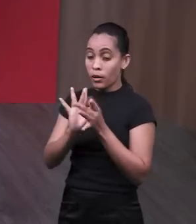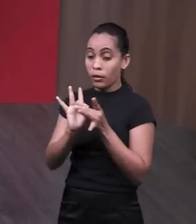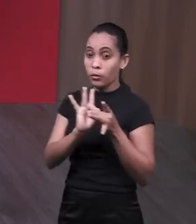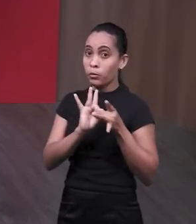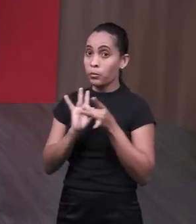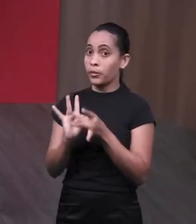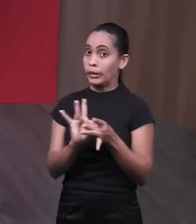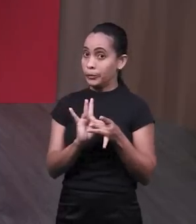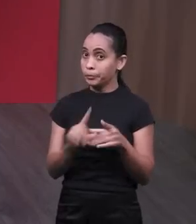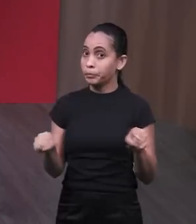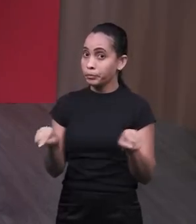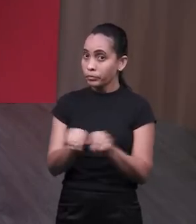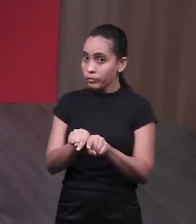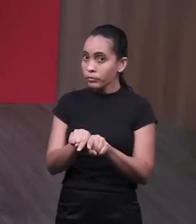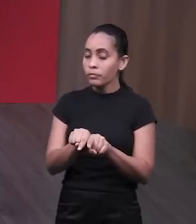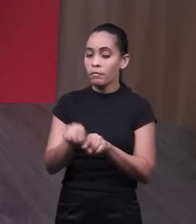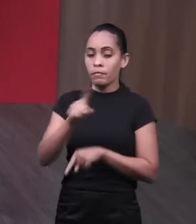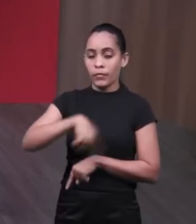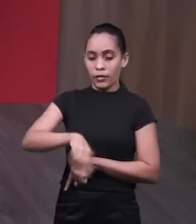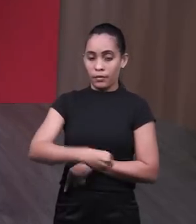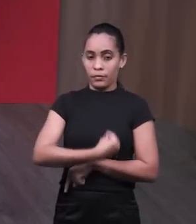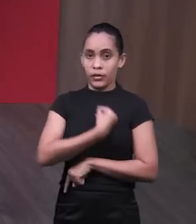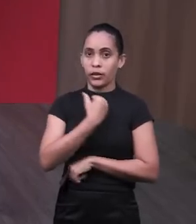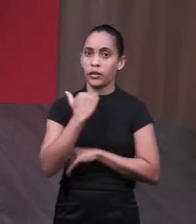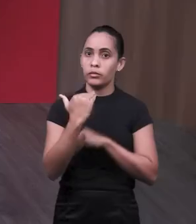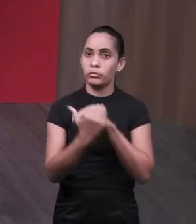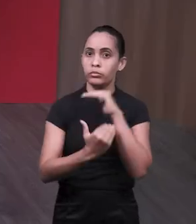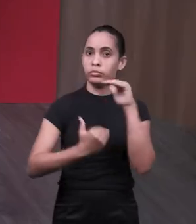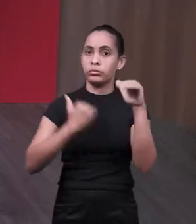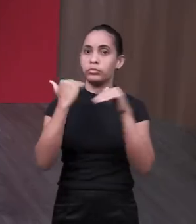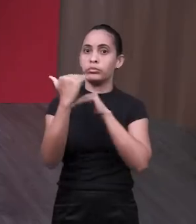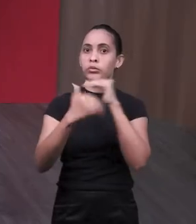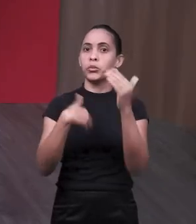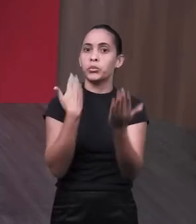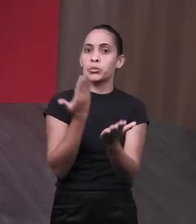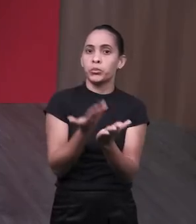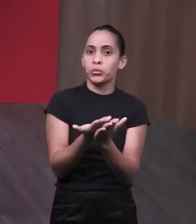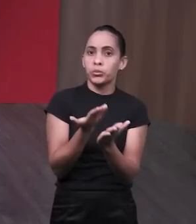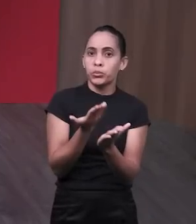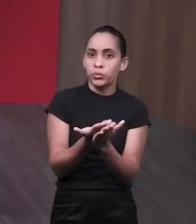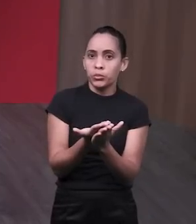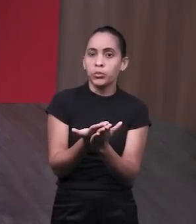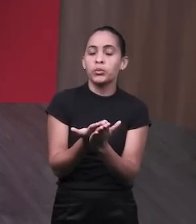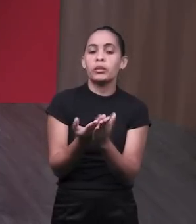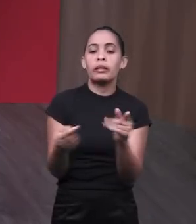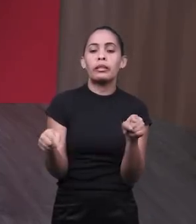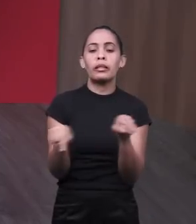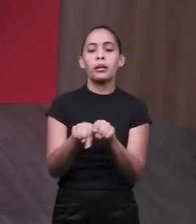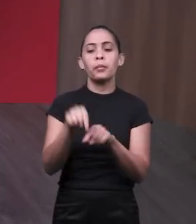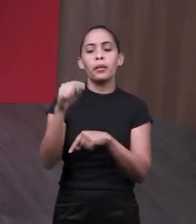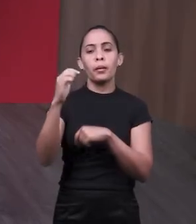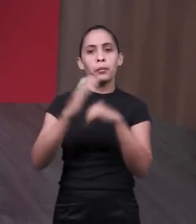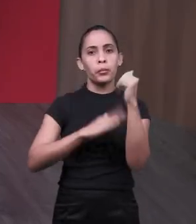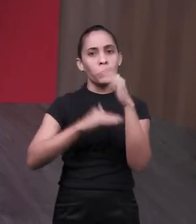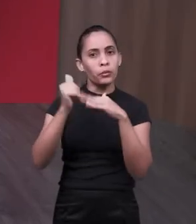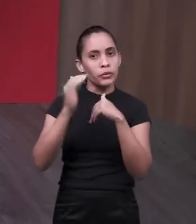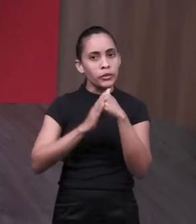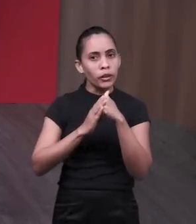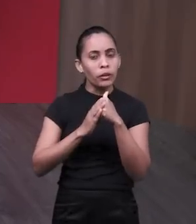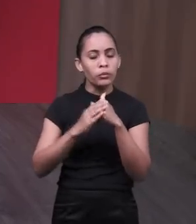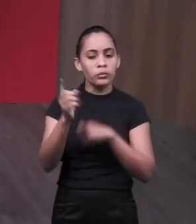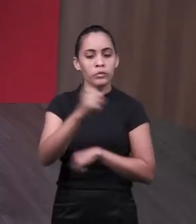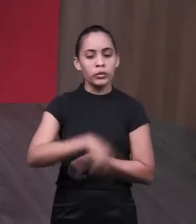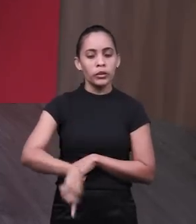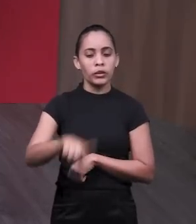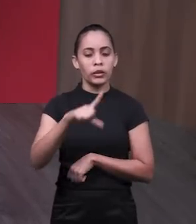a comunhão e também prosperando-os nos seus estudos, nas suas profissões, que